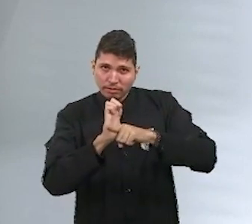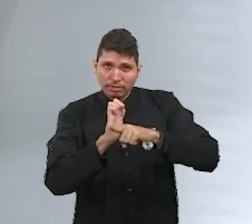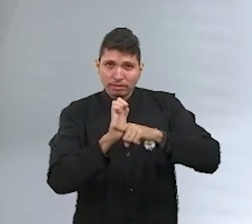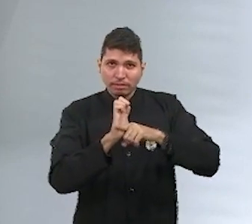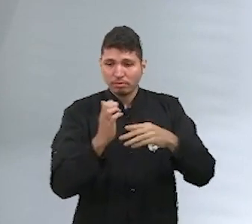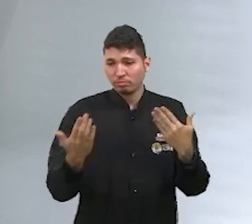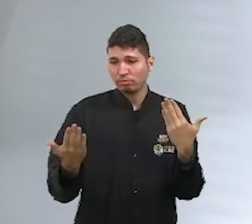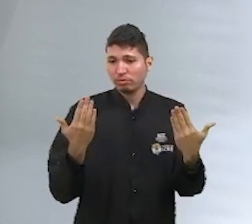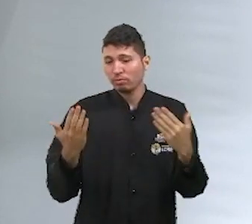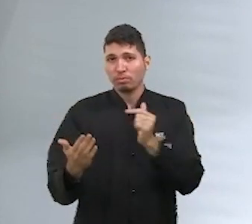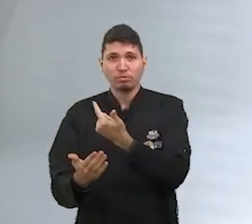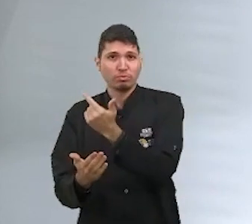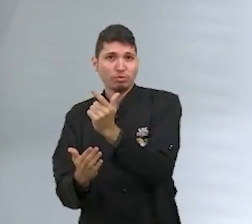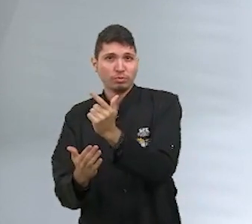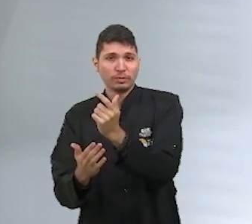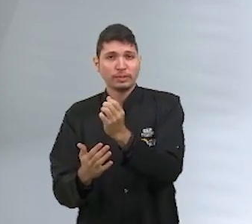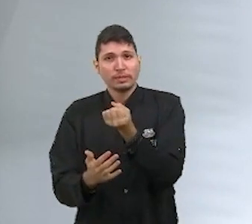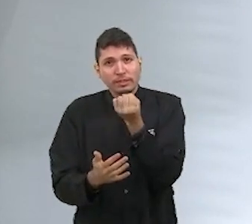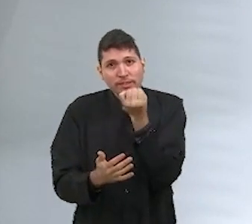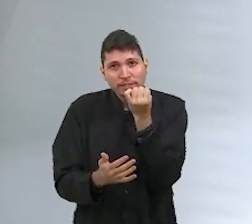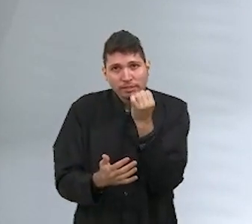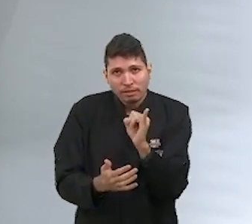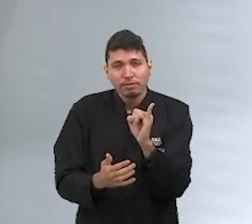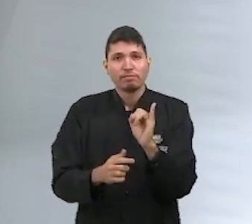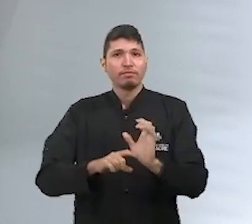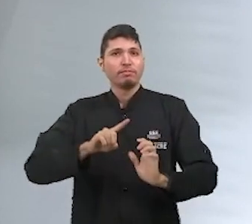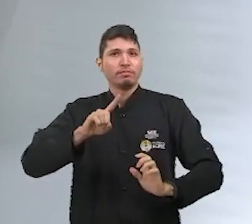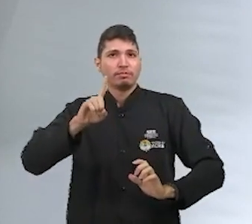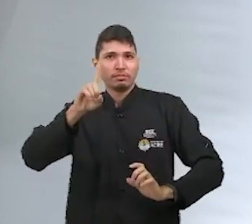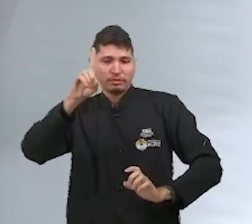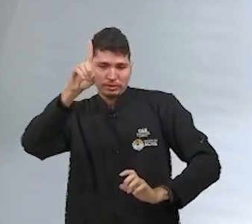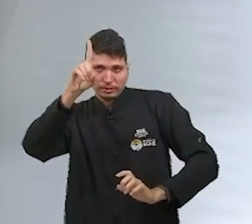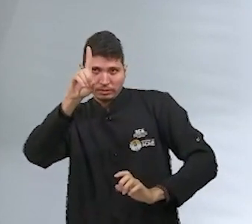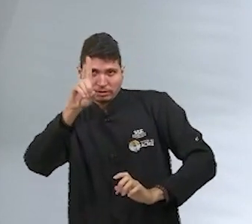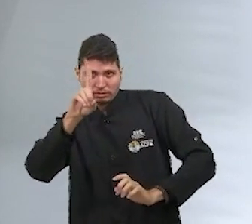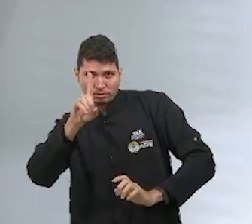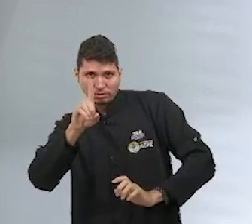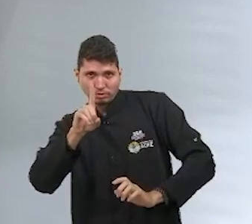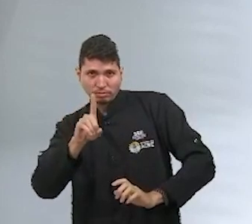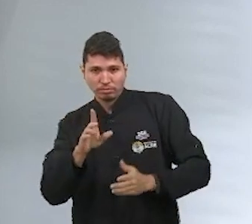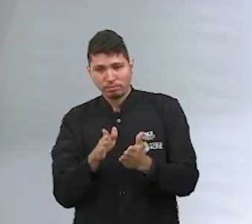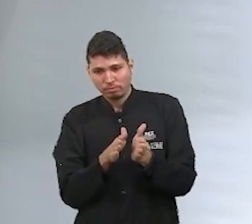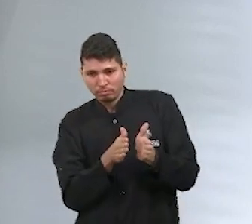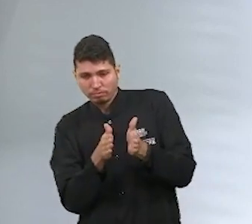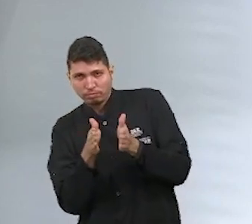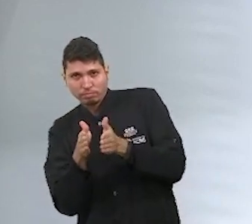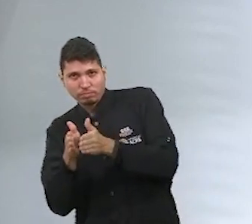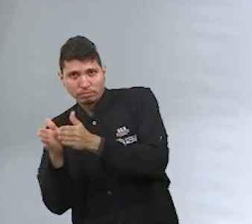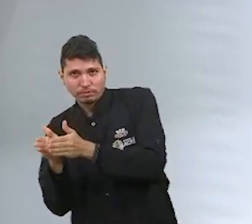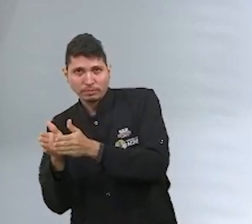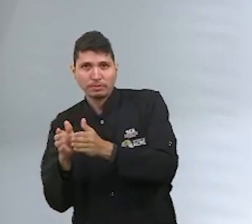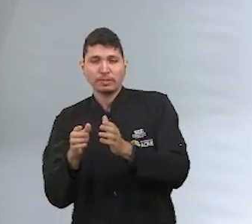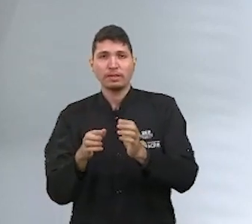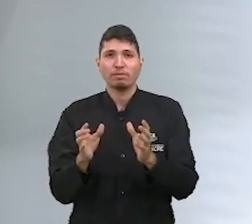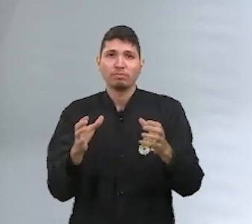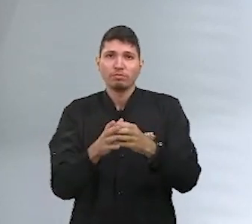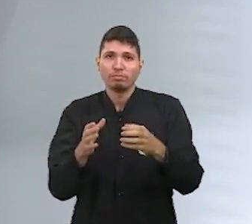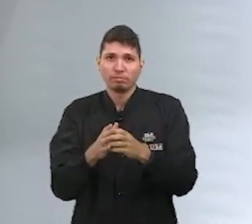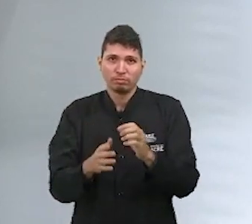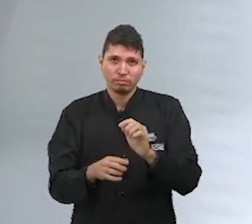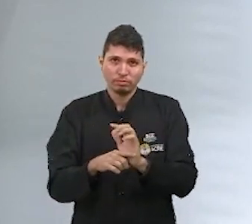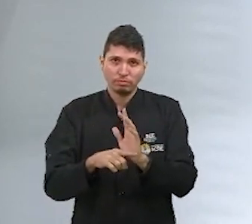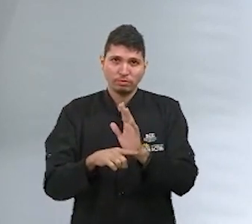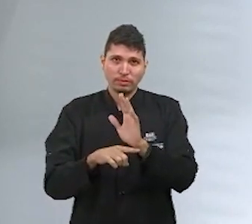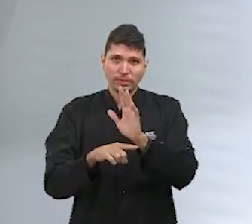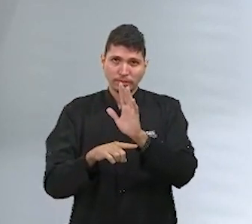demais. Quanto mais à direita, ou seja, quanto mais em direção ao grupo dos gases nobres,